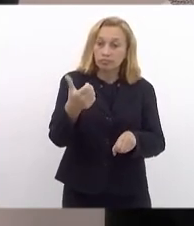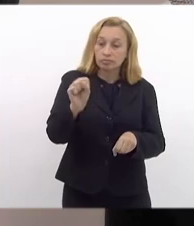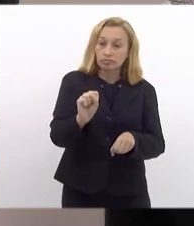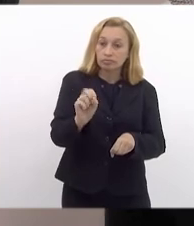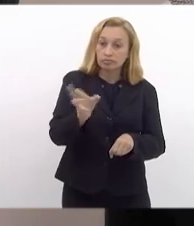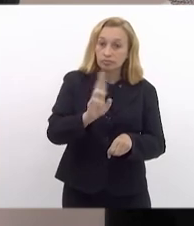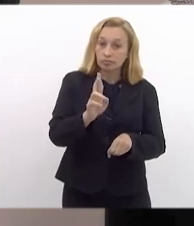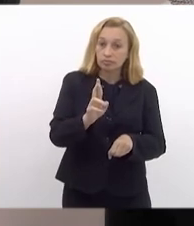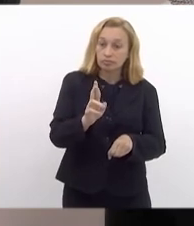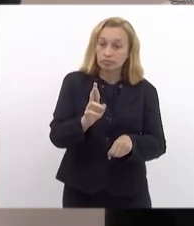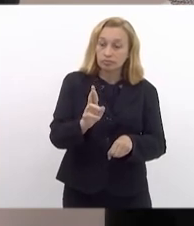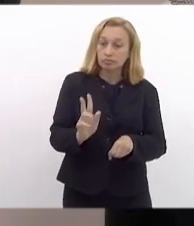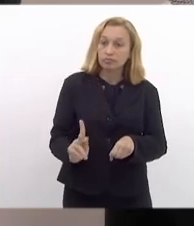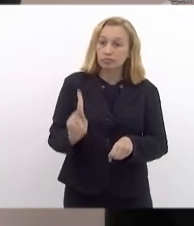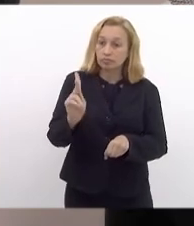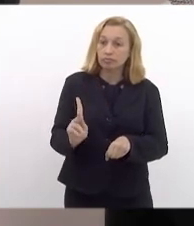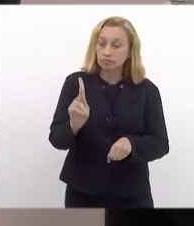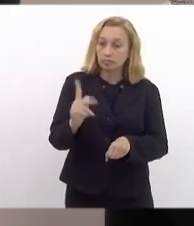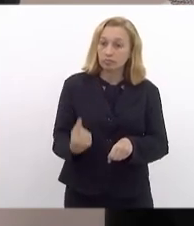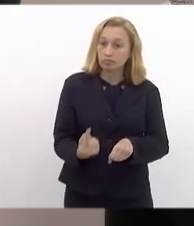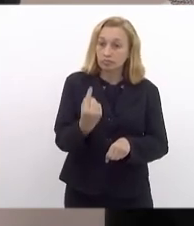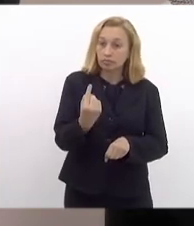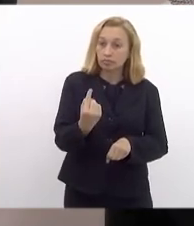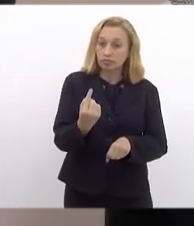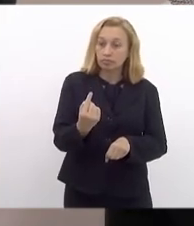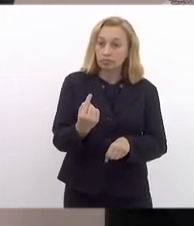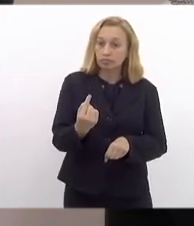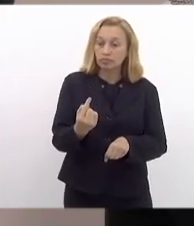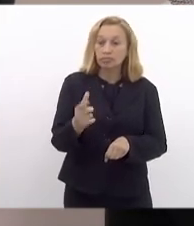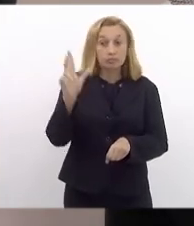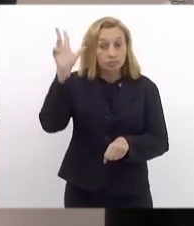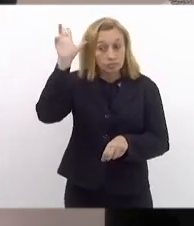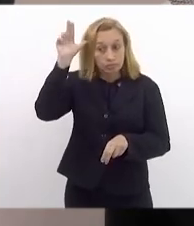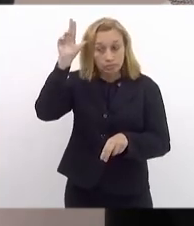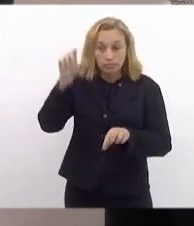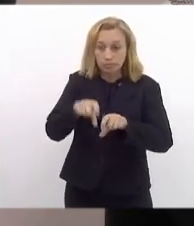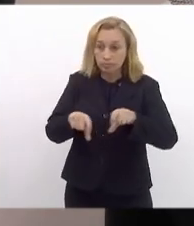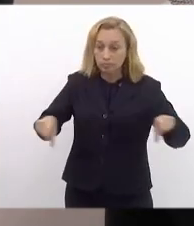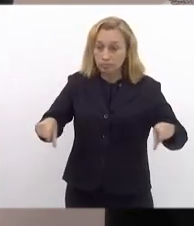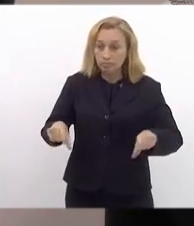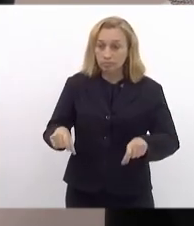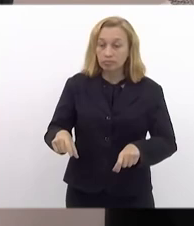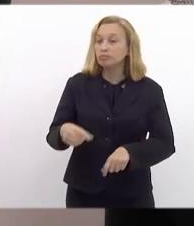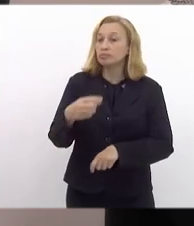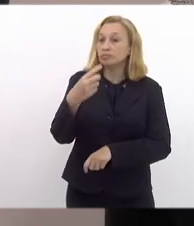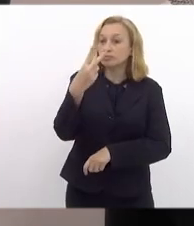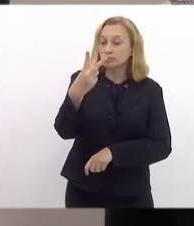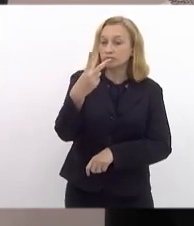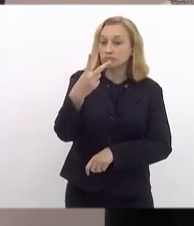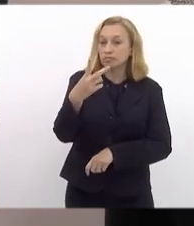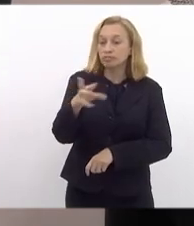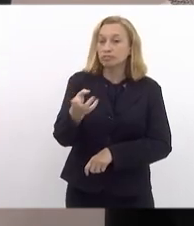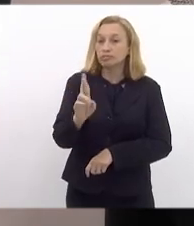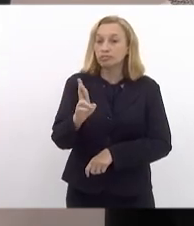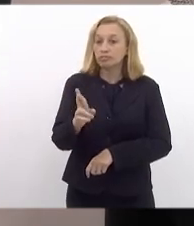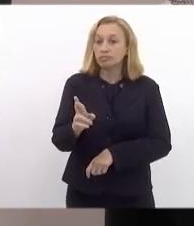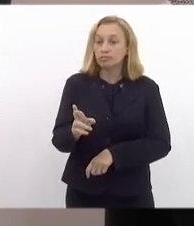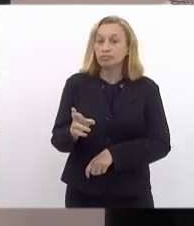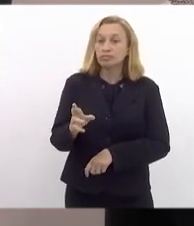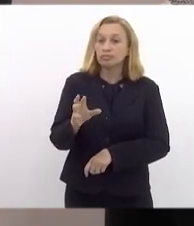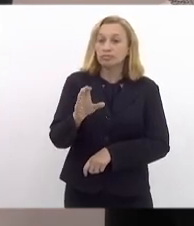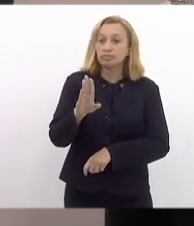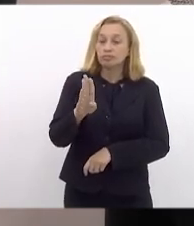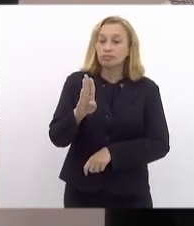a Treze reais só para falar dois itens um mamão papaia as